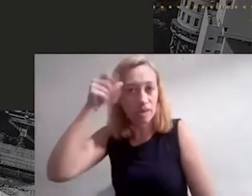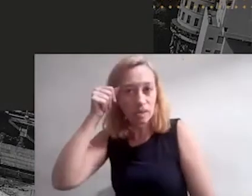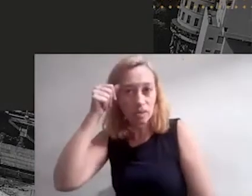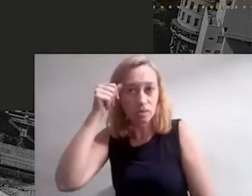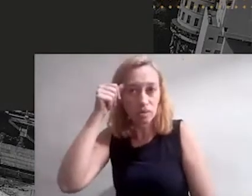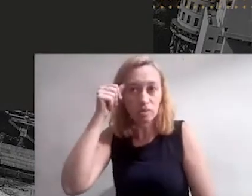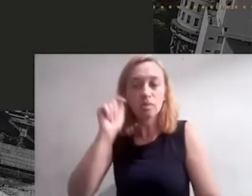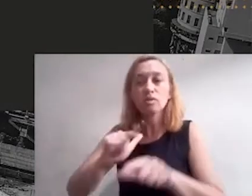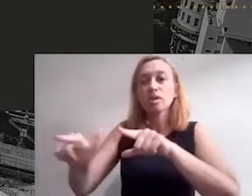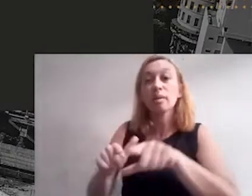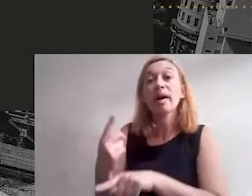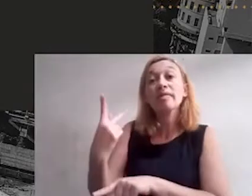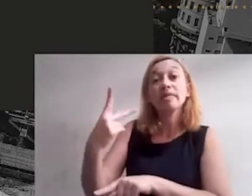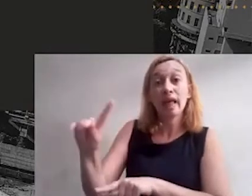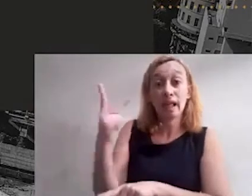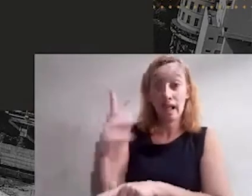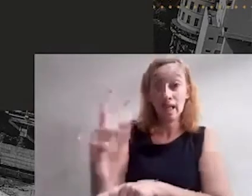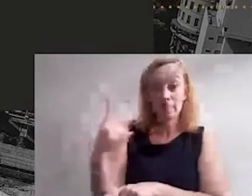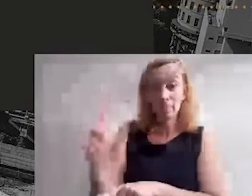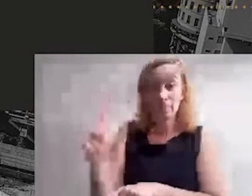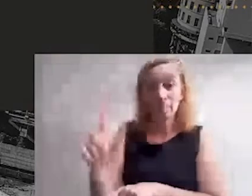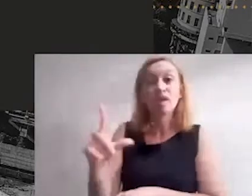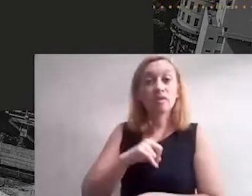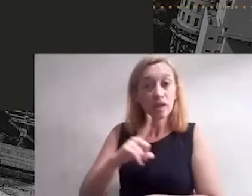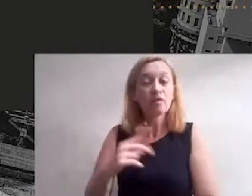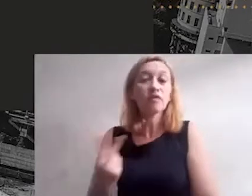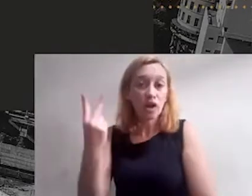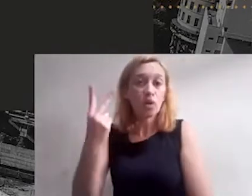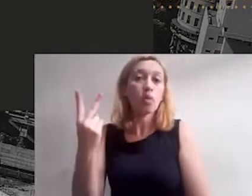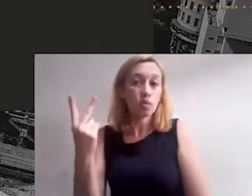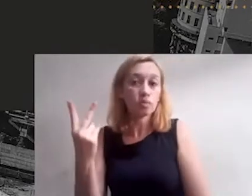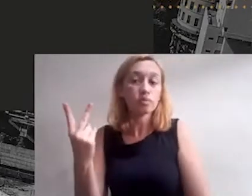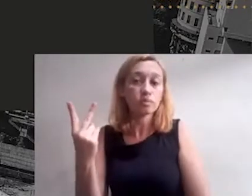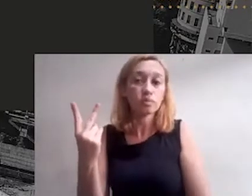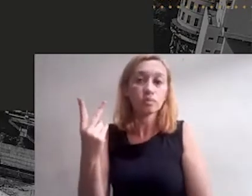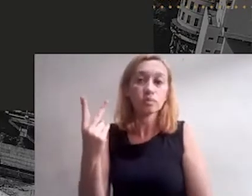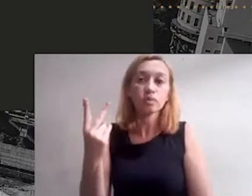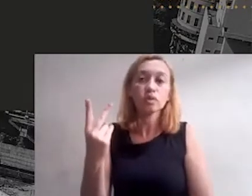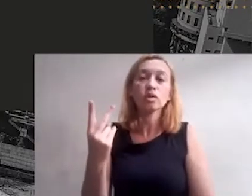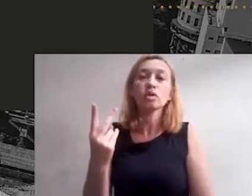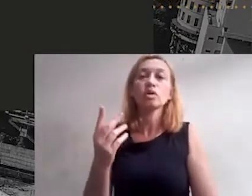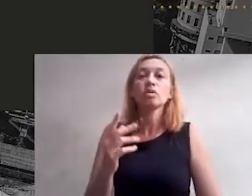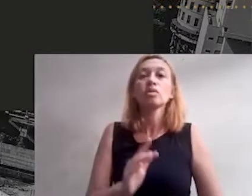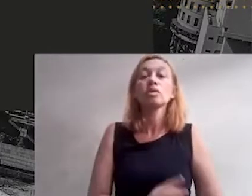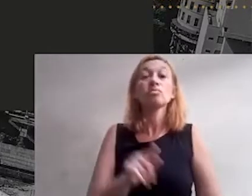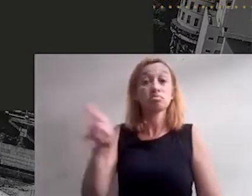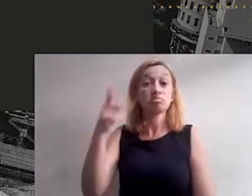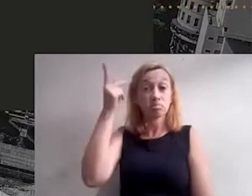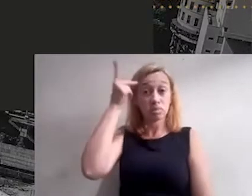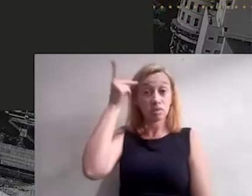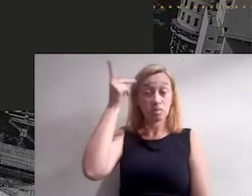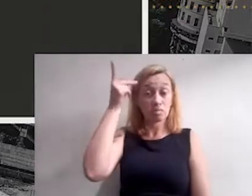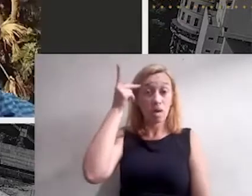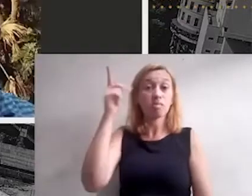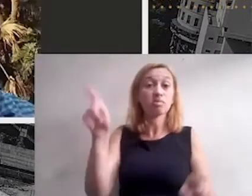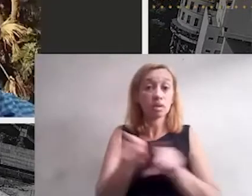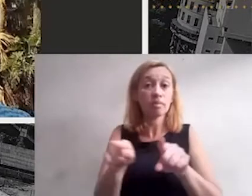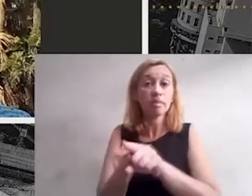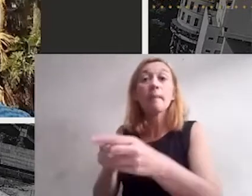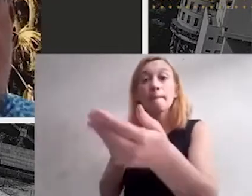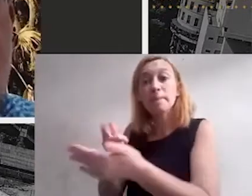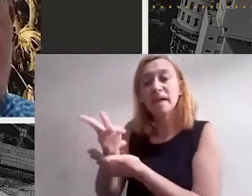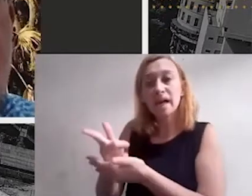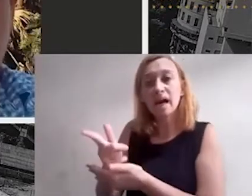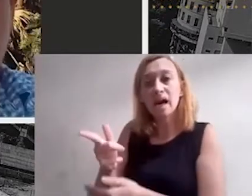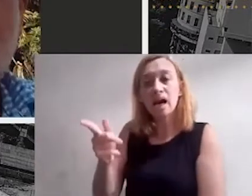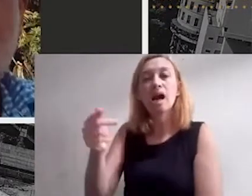chuva, então tem um valor. Não, você não paga para essa população... água em São Paulo, né? vai pagar também para a Amazônia. Aliás, acho